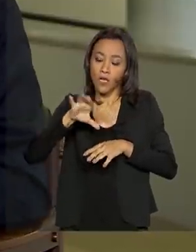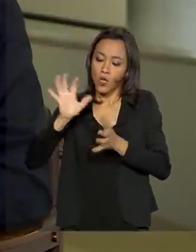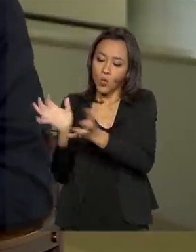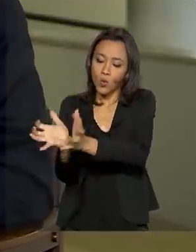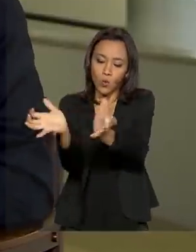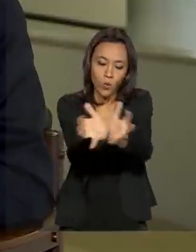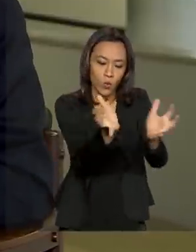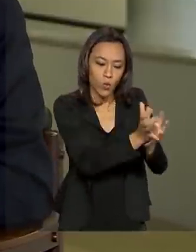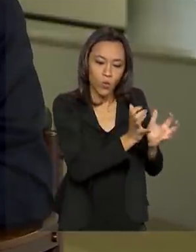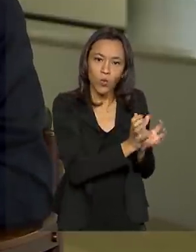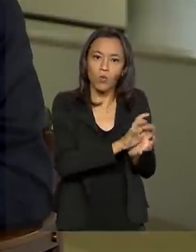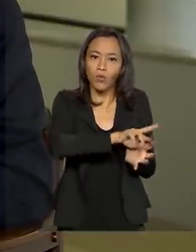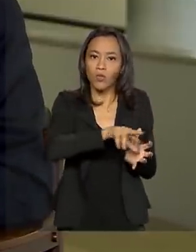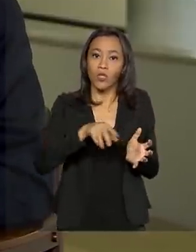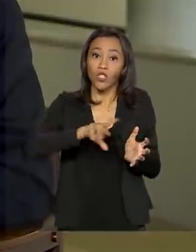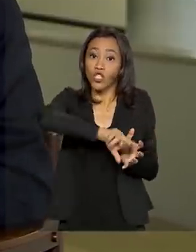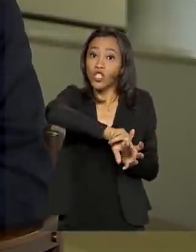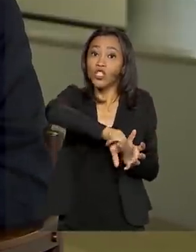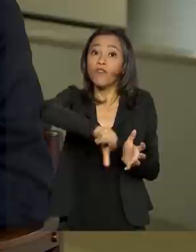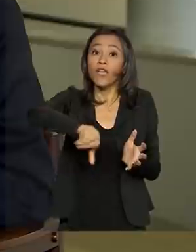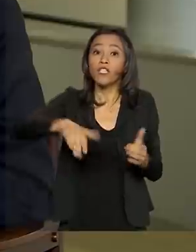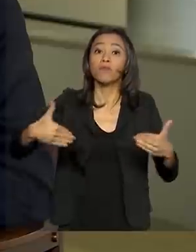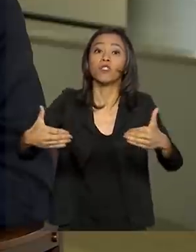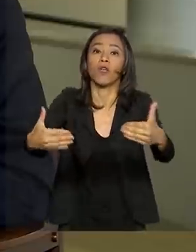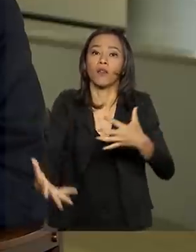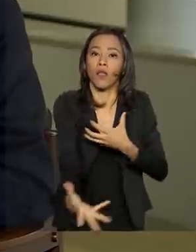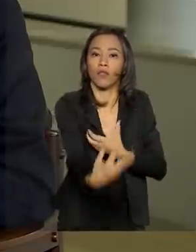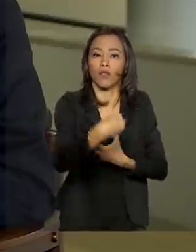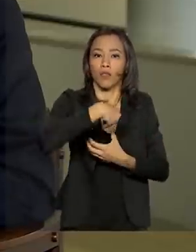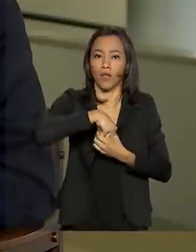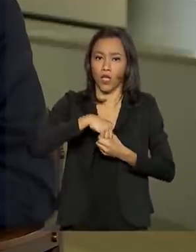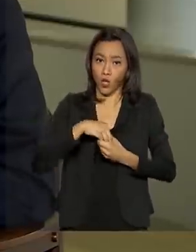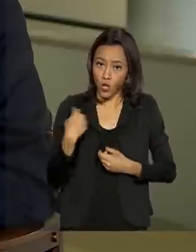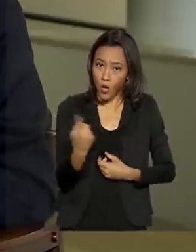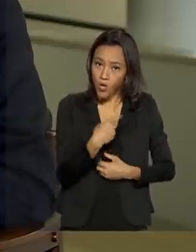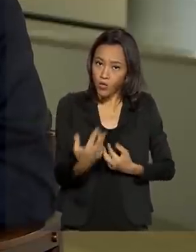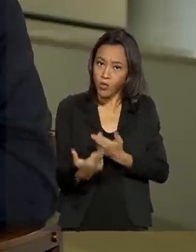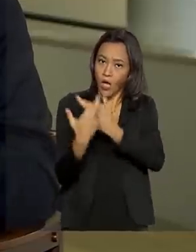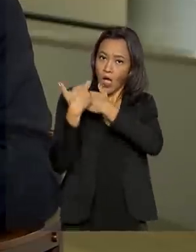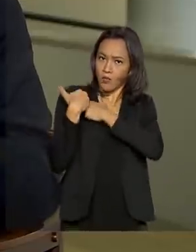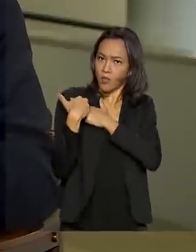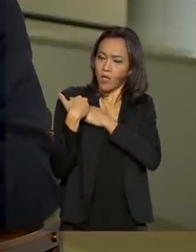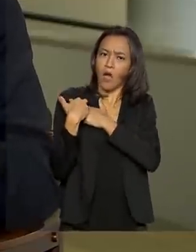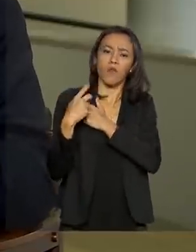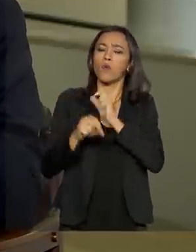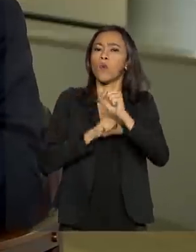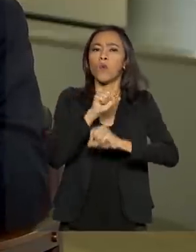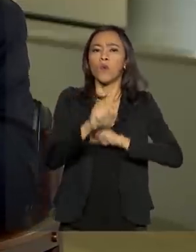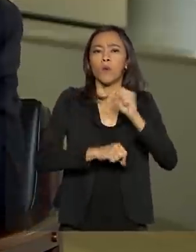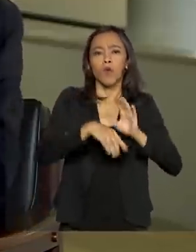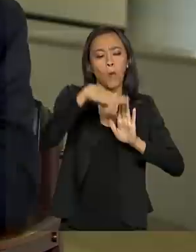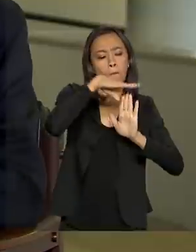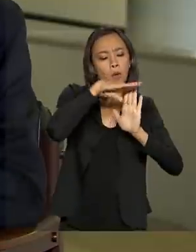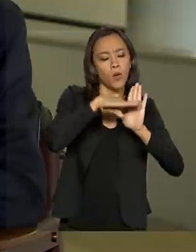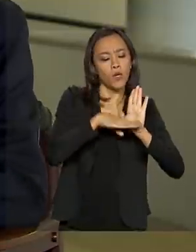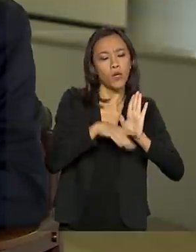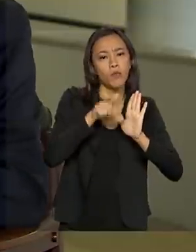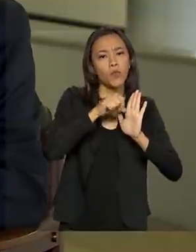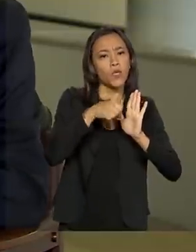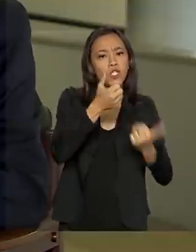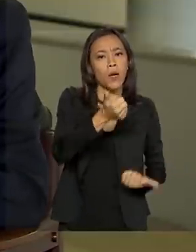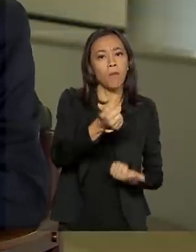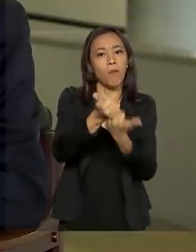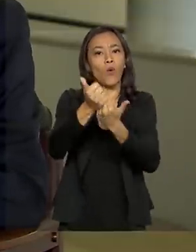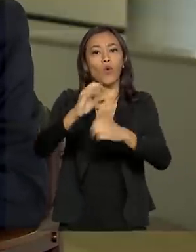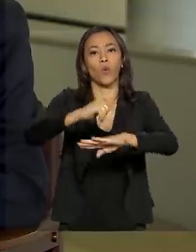de diferentes ministérios. Nós somos responsáveis pelo Programa Integrado de Apoio à